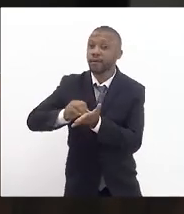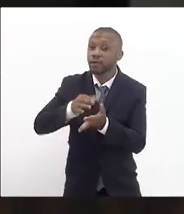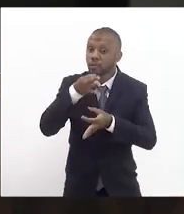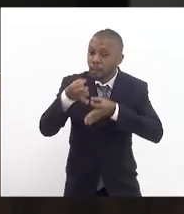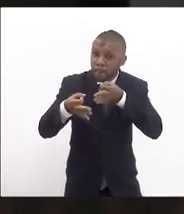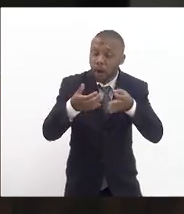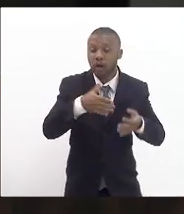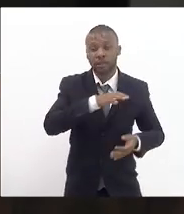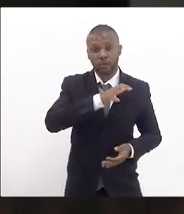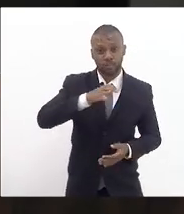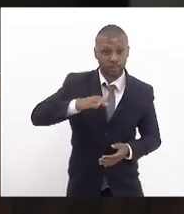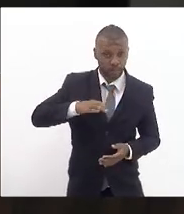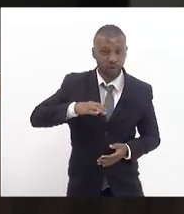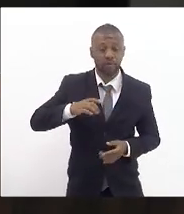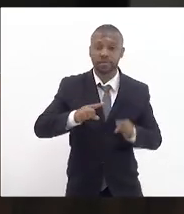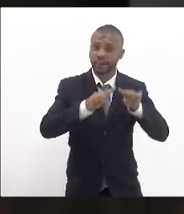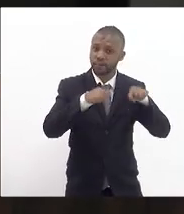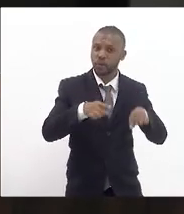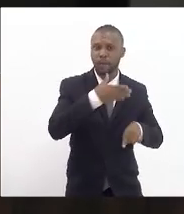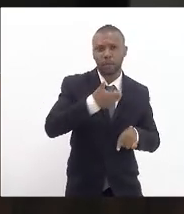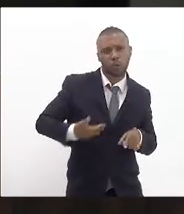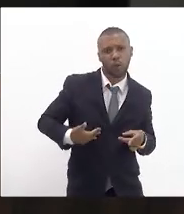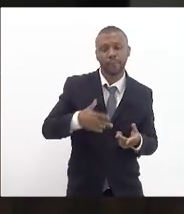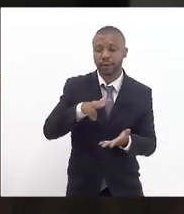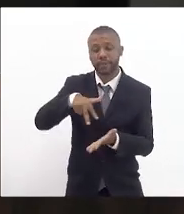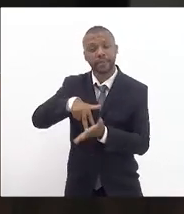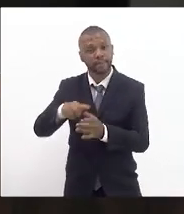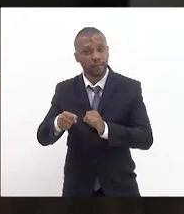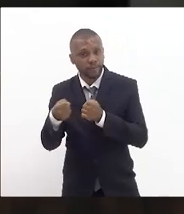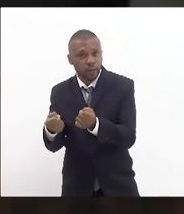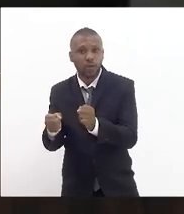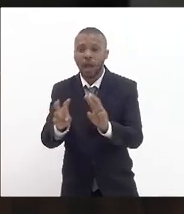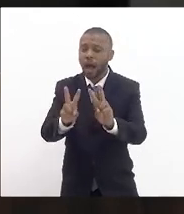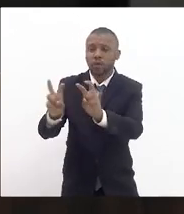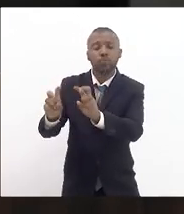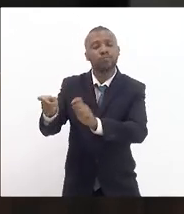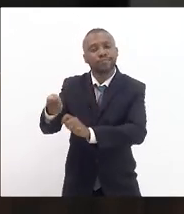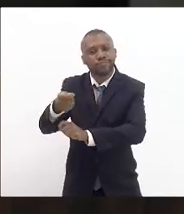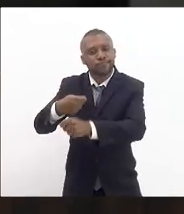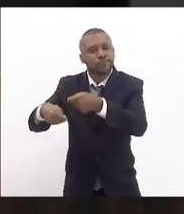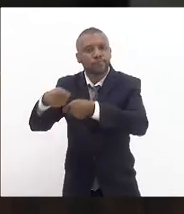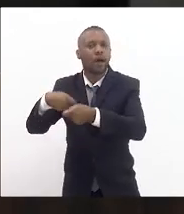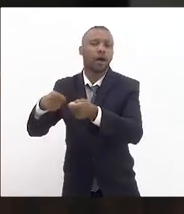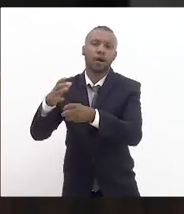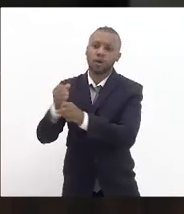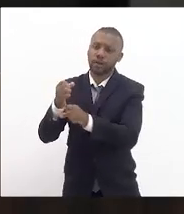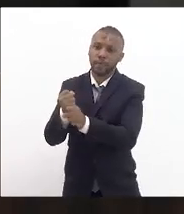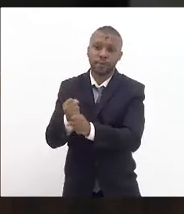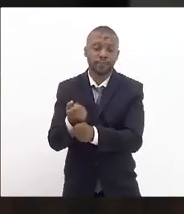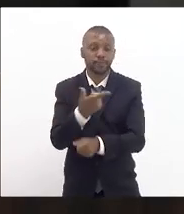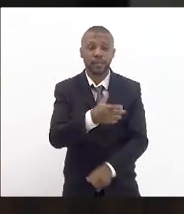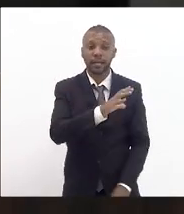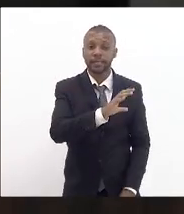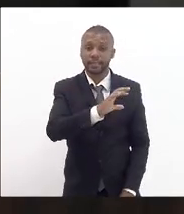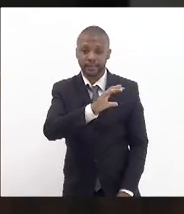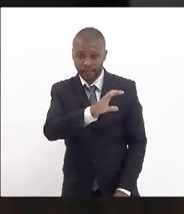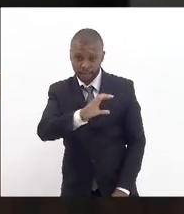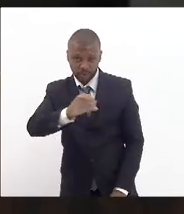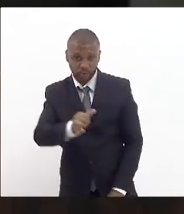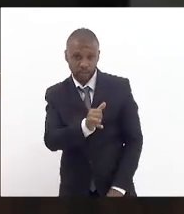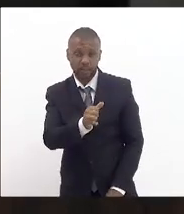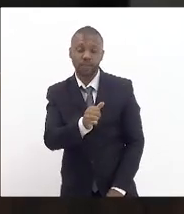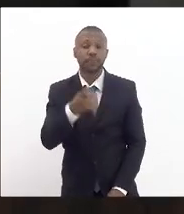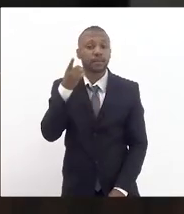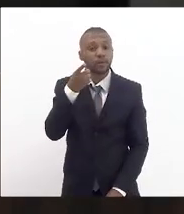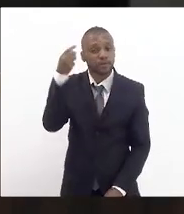Servidores Públicos, Defesa Civil, Assuntos Municipais e Orçamento. Para emitir parecer pela Comissão de Constituição e Justiça, deputado